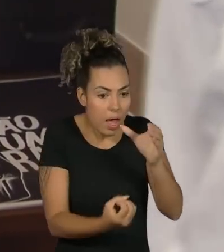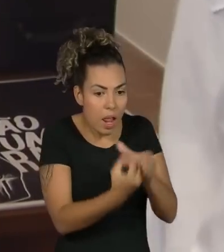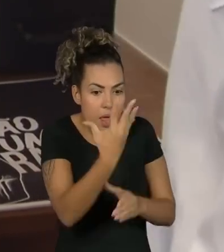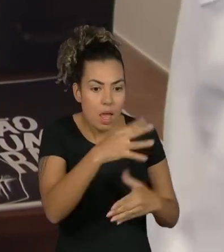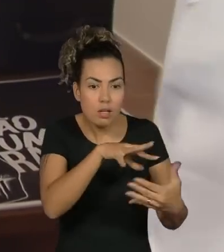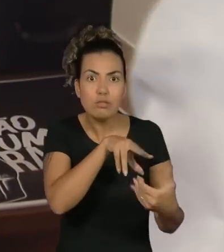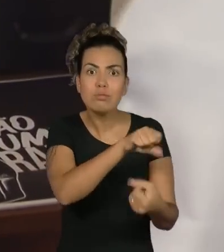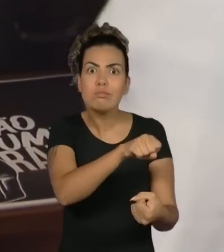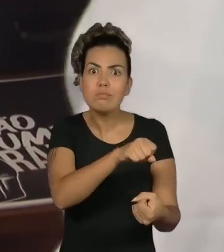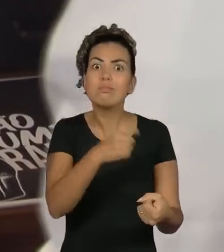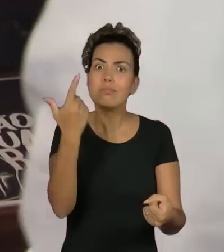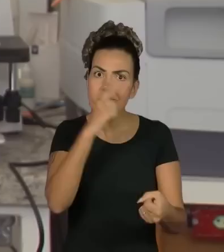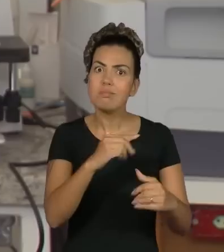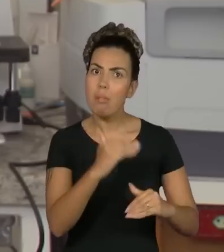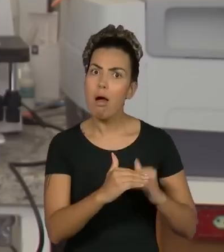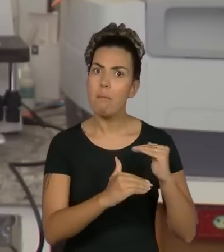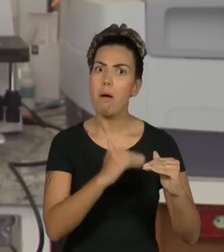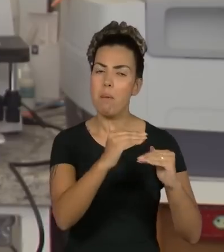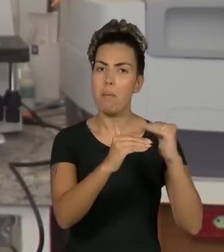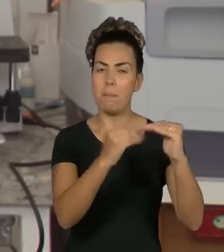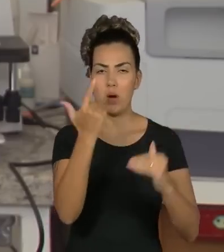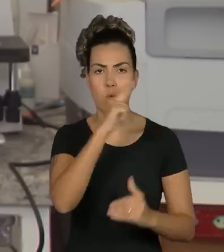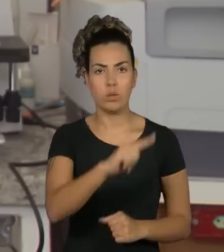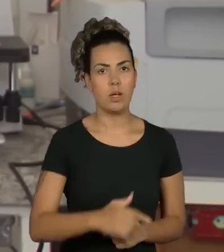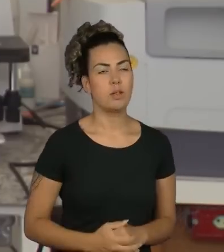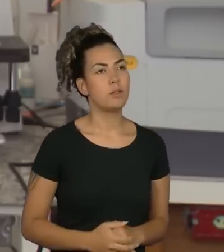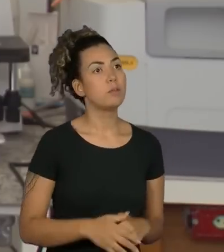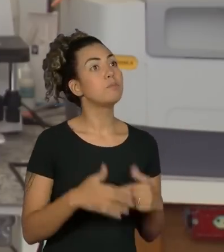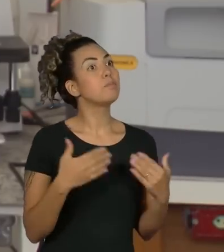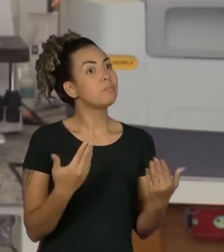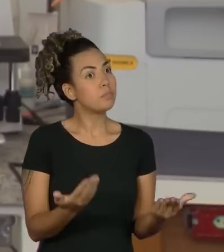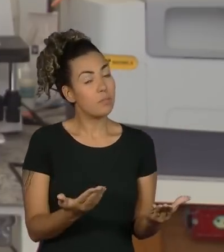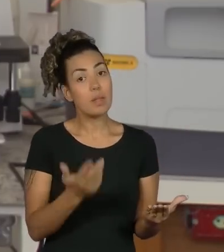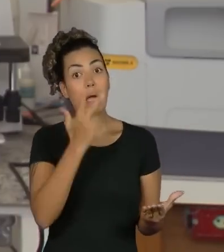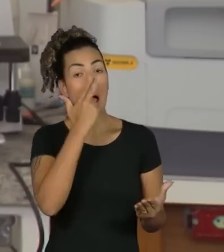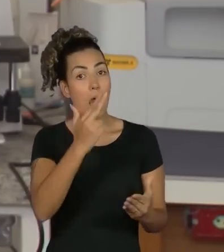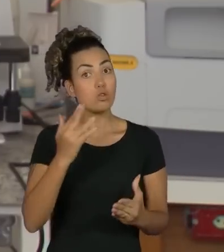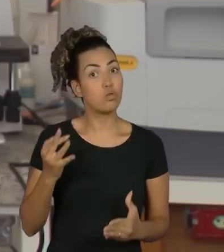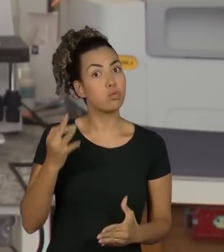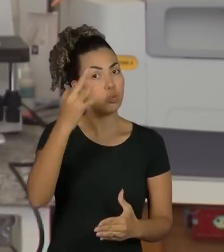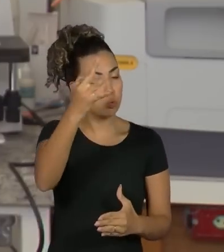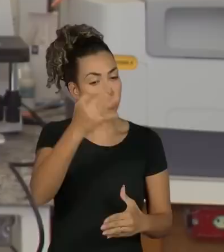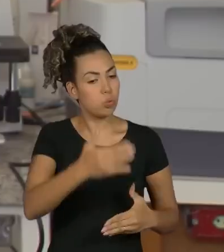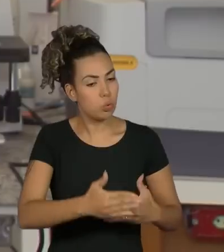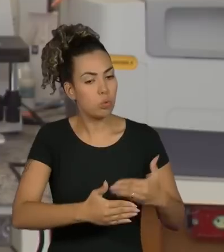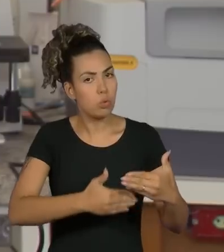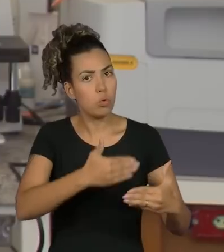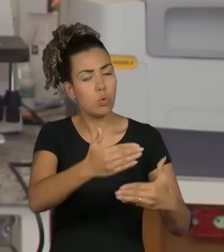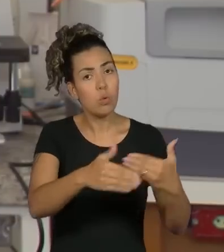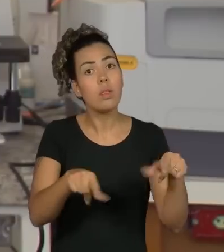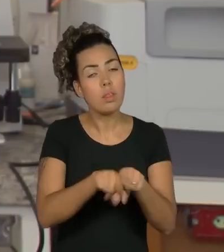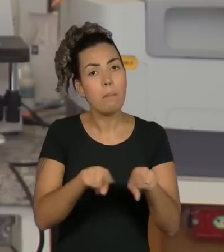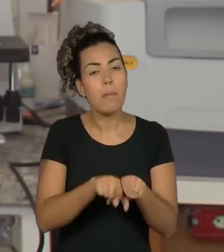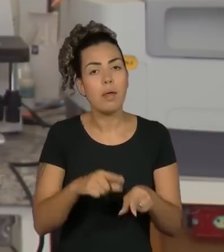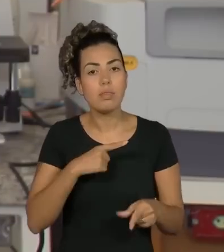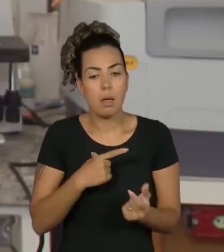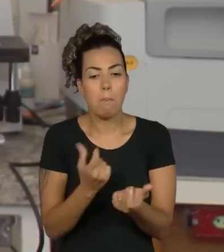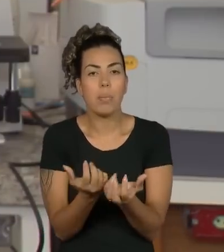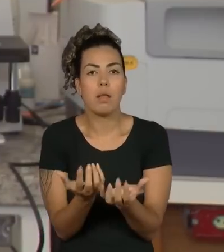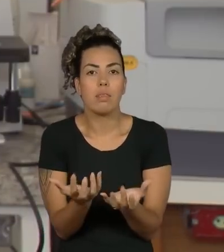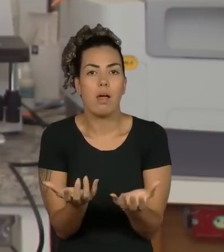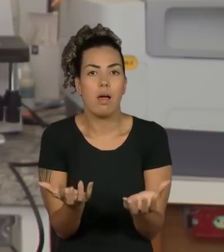tipo PET. Existe a previsão de, nos próximos anos, existirem plantas de